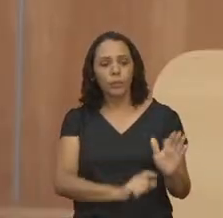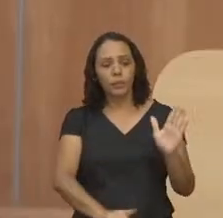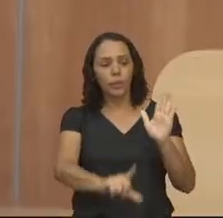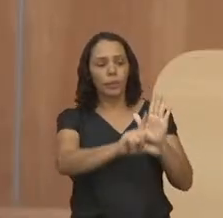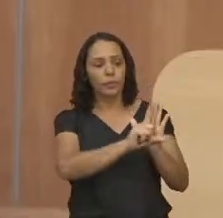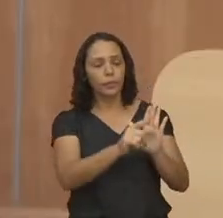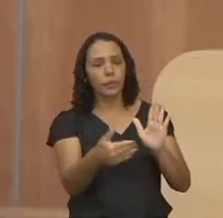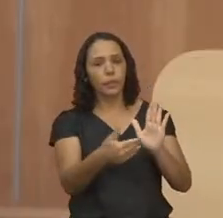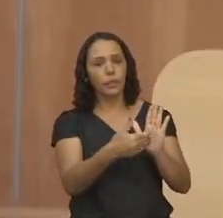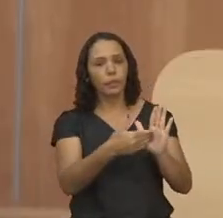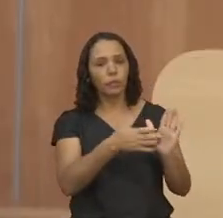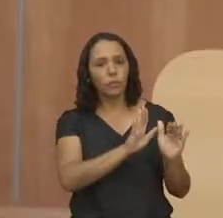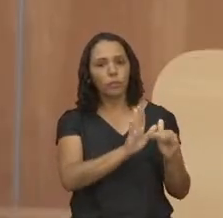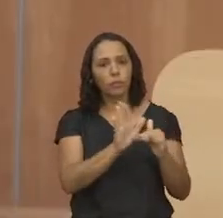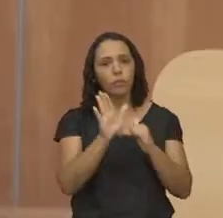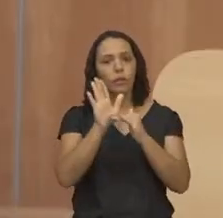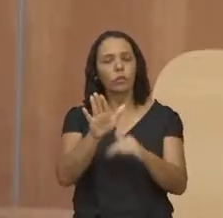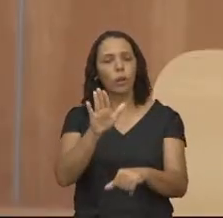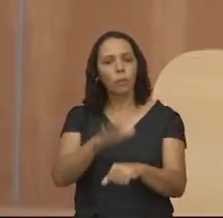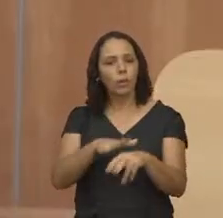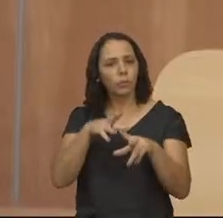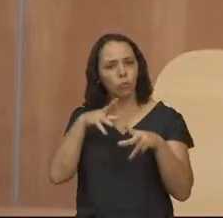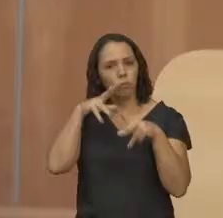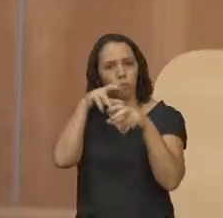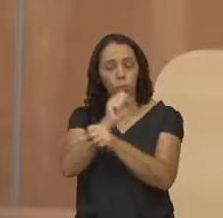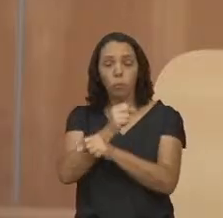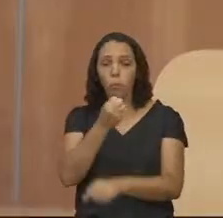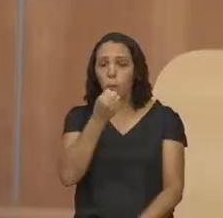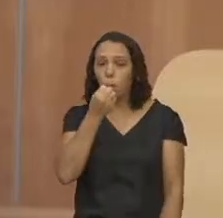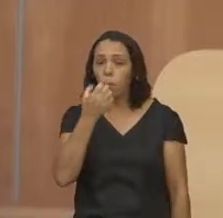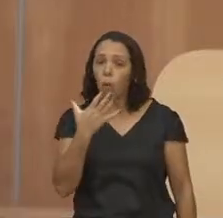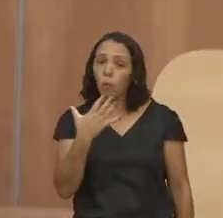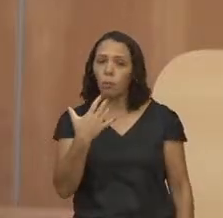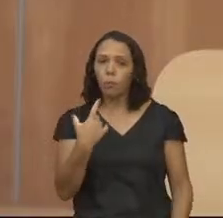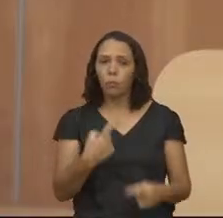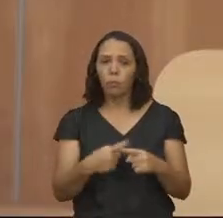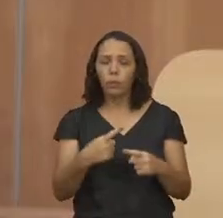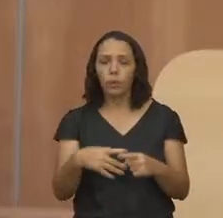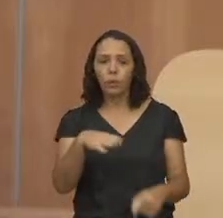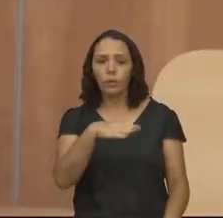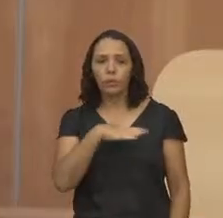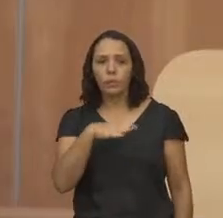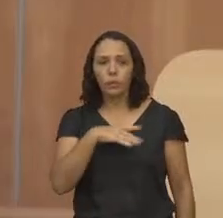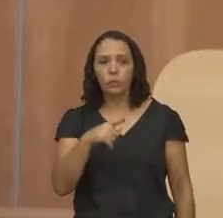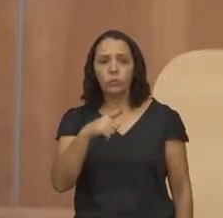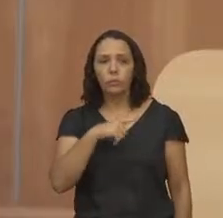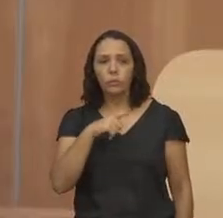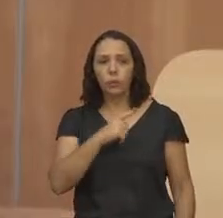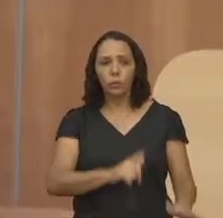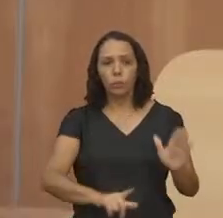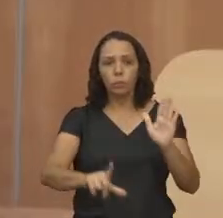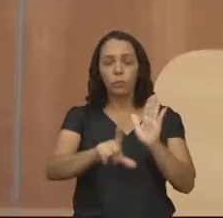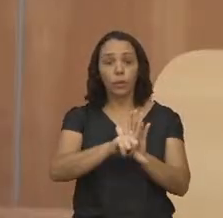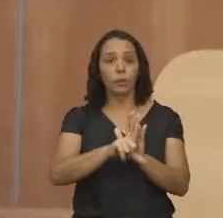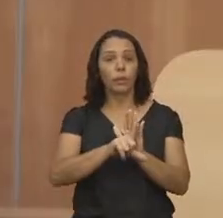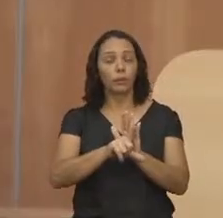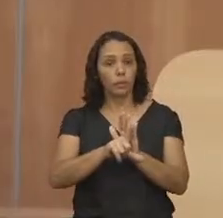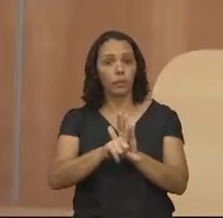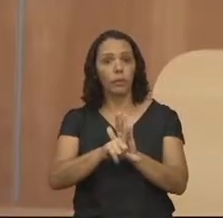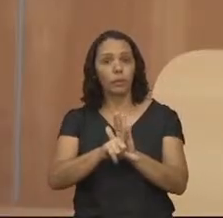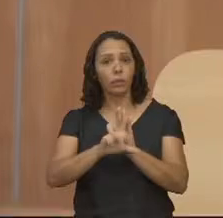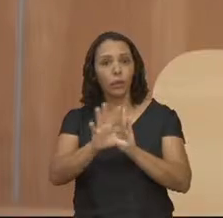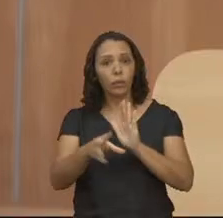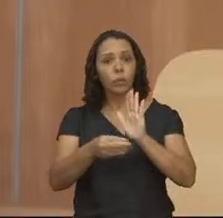vai reforçar, é bom, né? É bom porque o município tem aqui também agora uma lei que vai complementar, né?